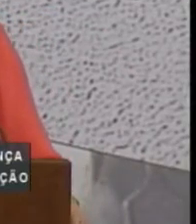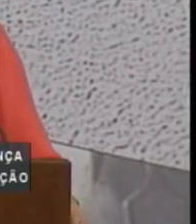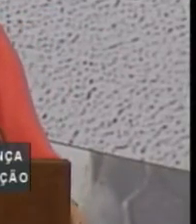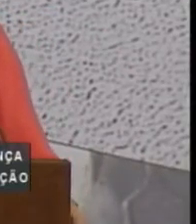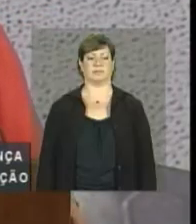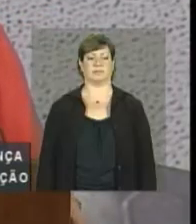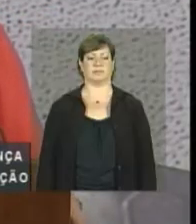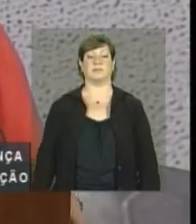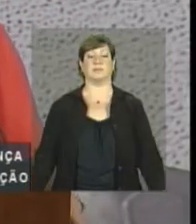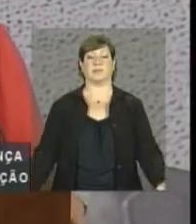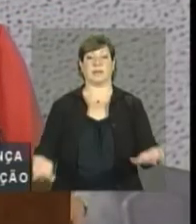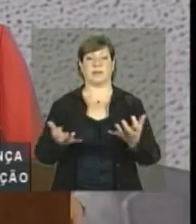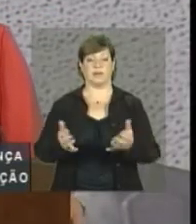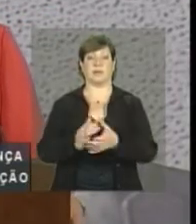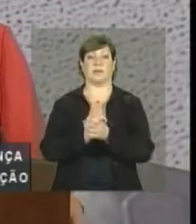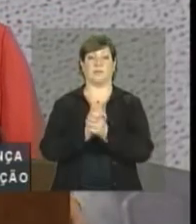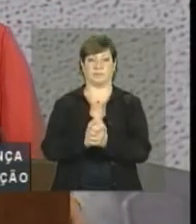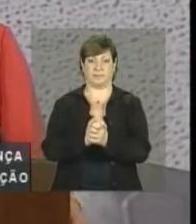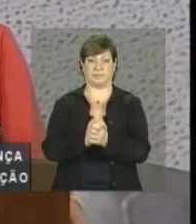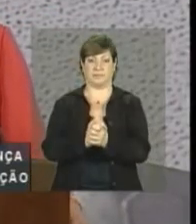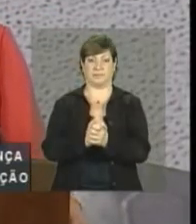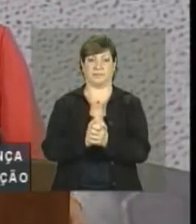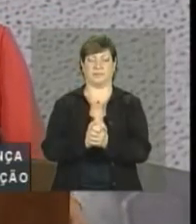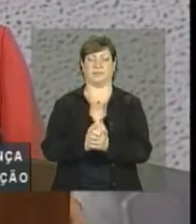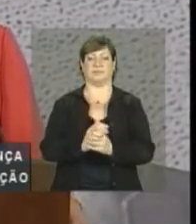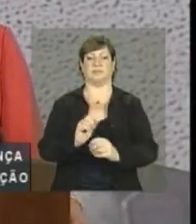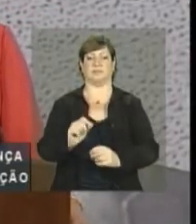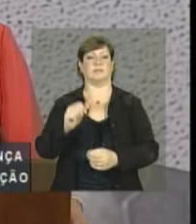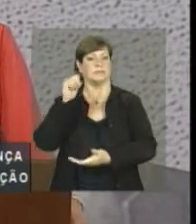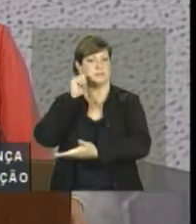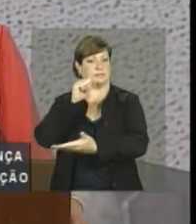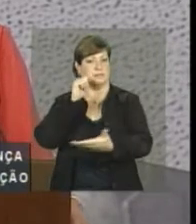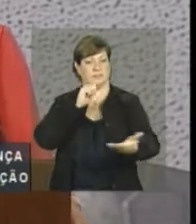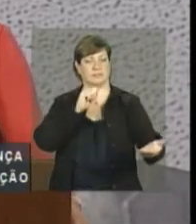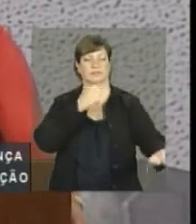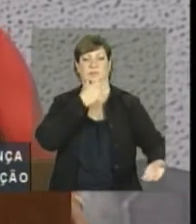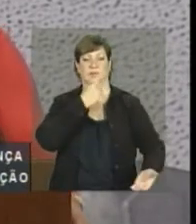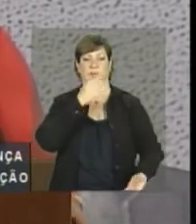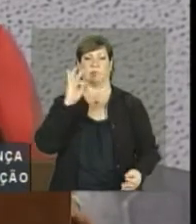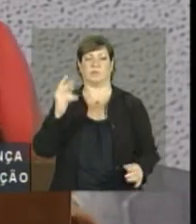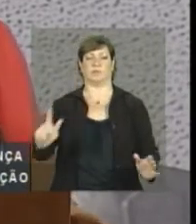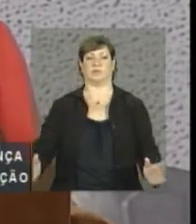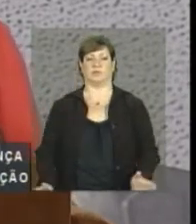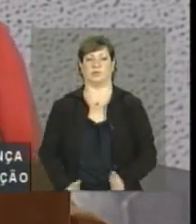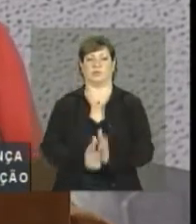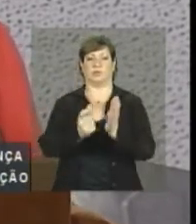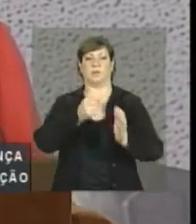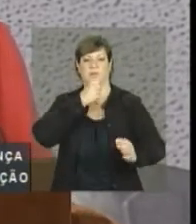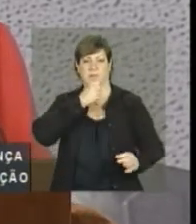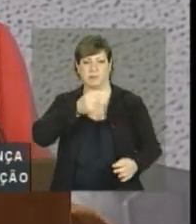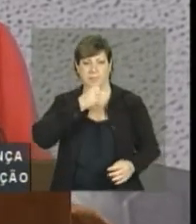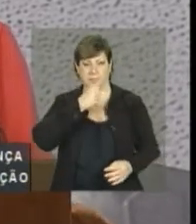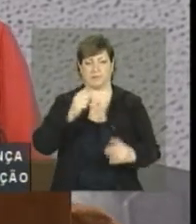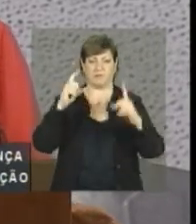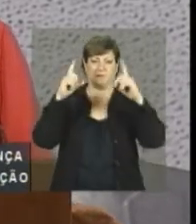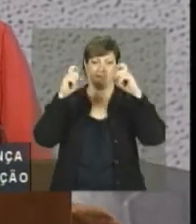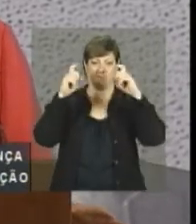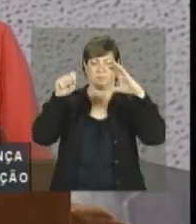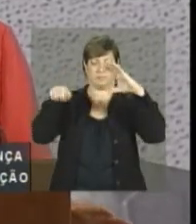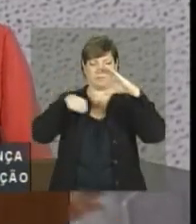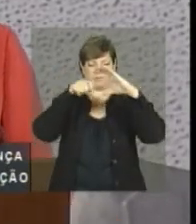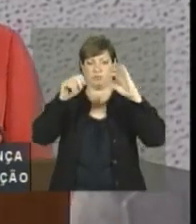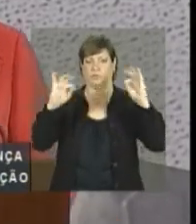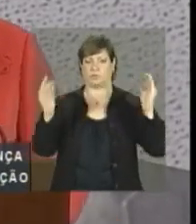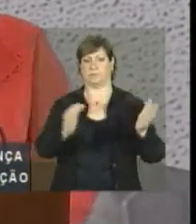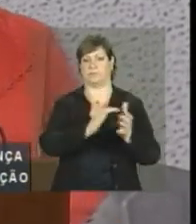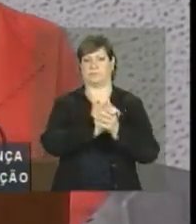Queria cumprimentar as senhoras e os senhores jornalistas, fotógrafos e